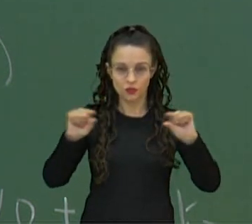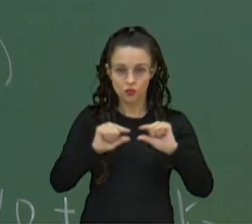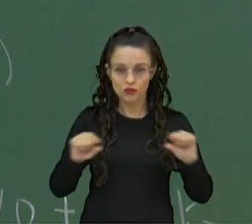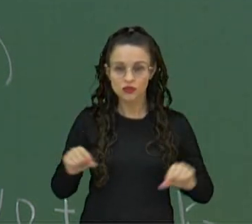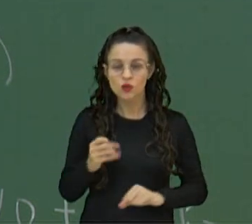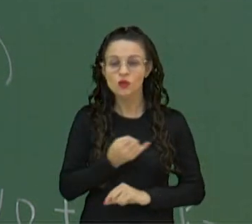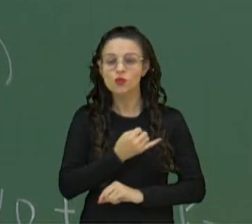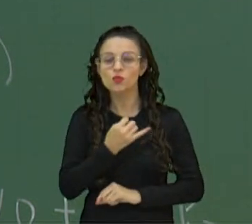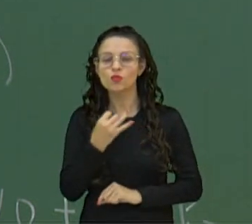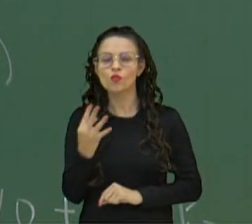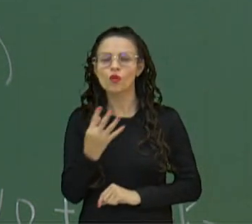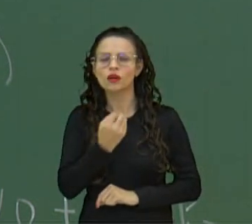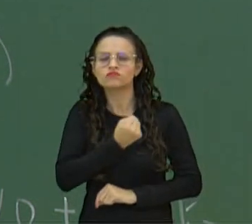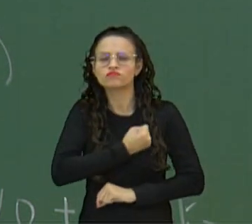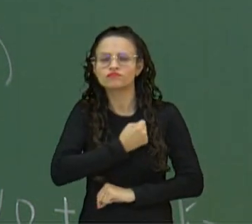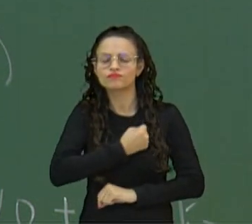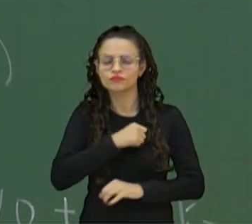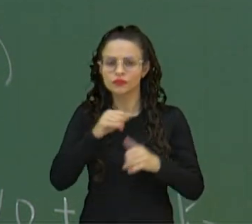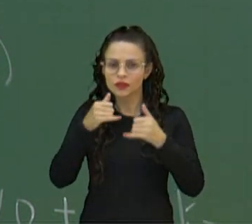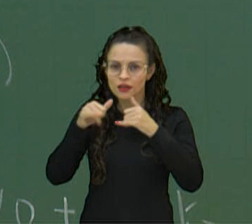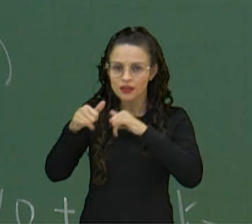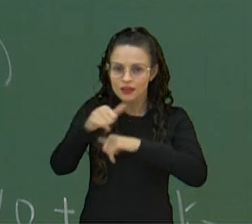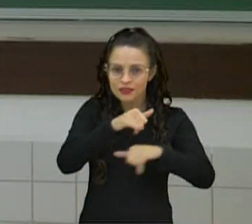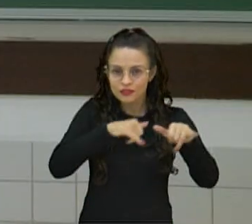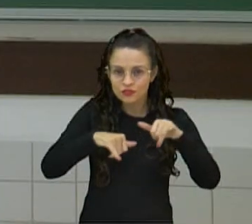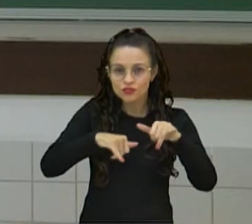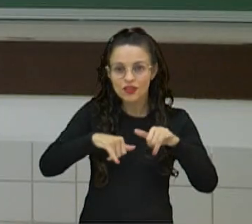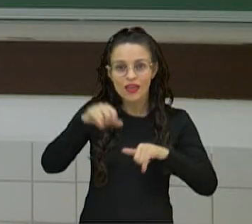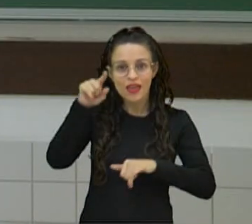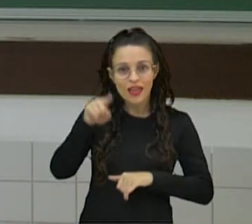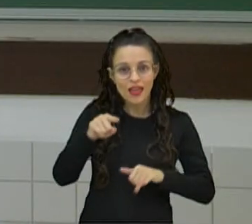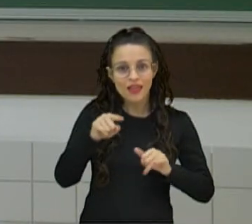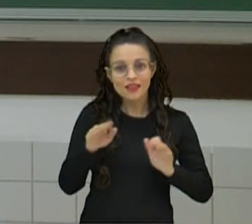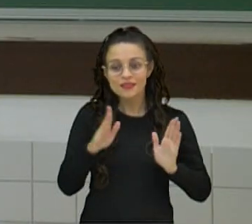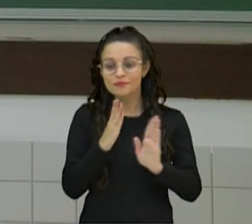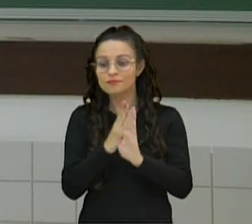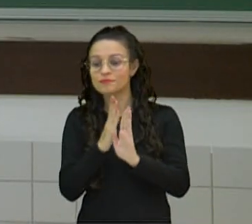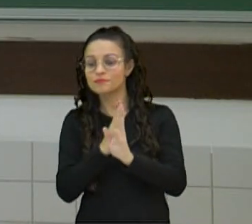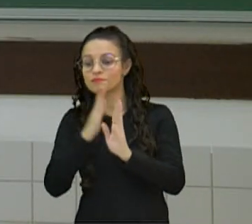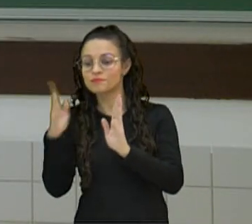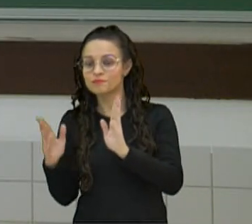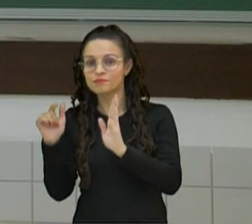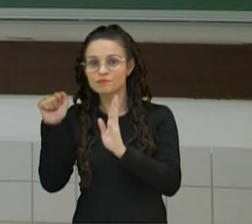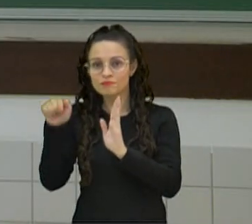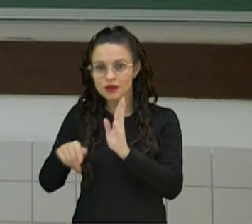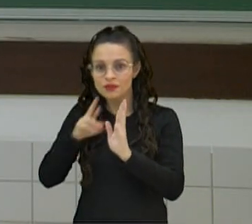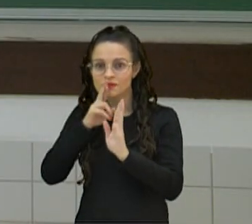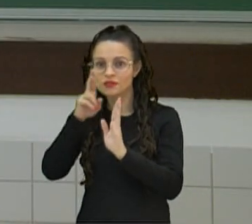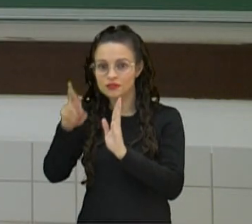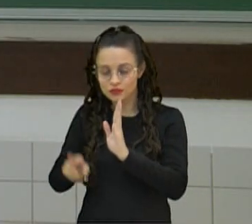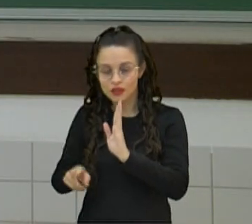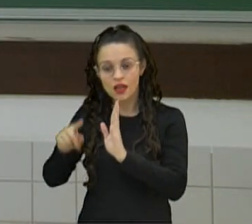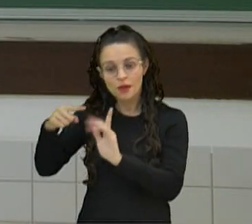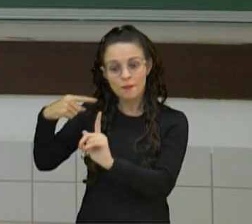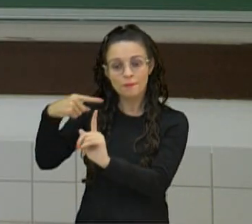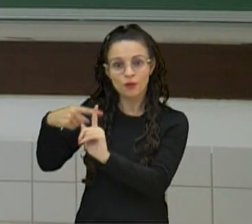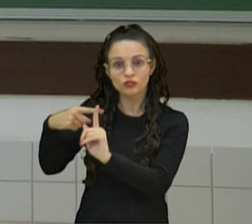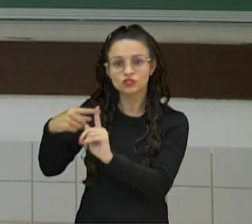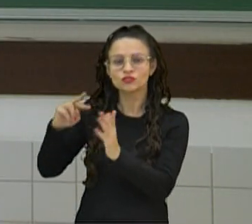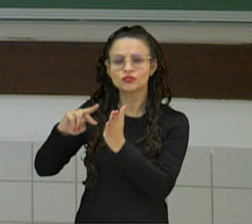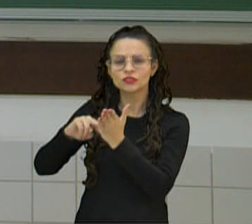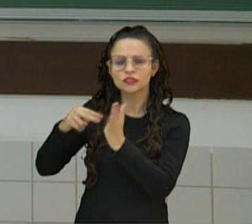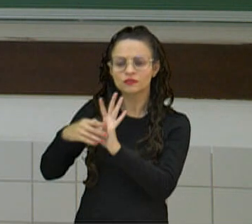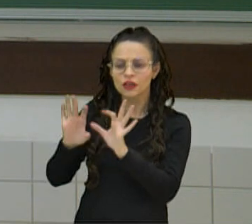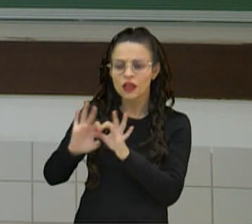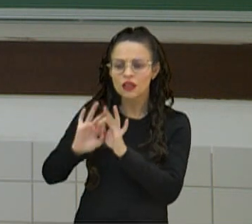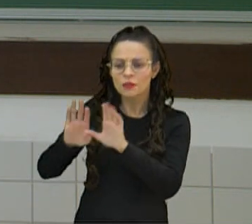energia aparece como um dos produtos. Como ele está ali aparecendo positivo, significa que ele foi liberado. Então,